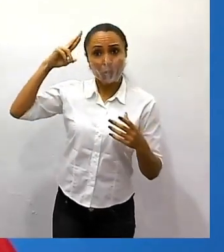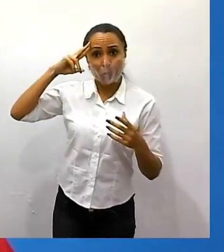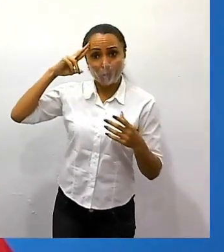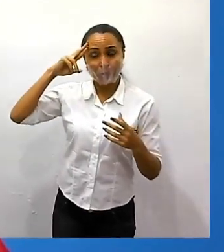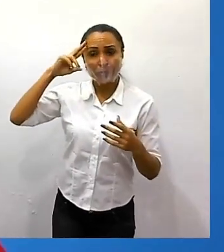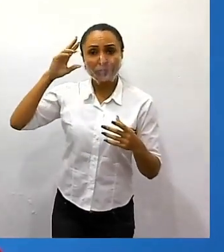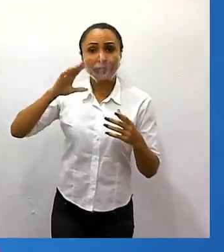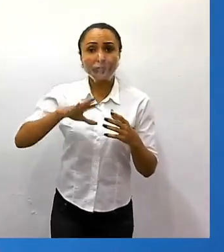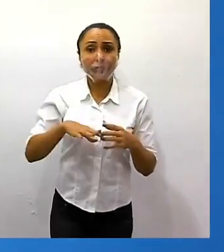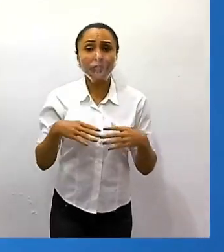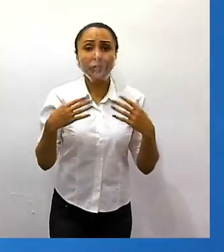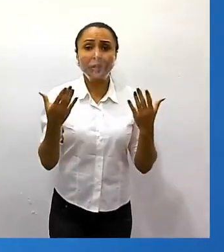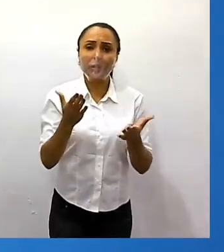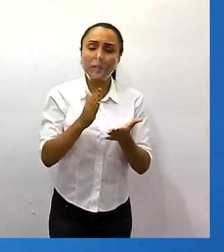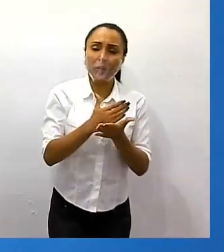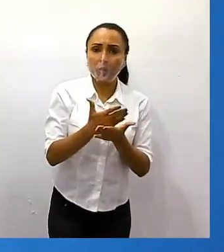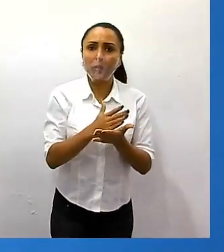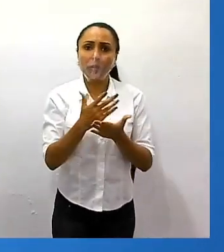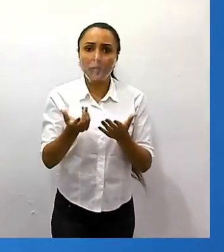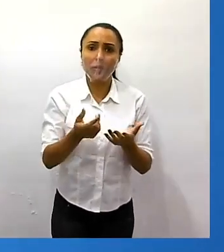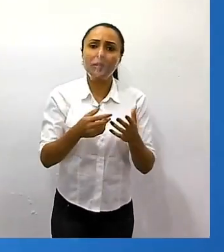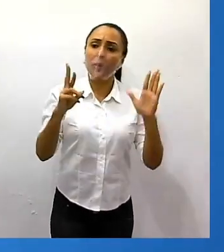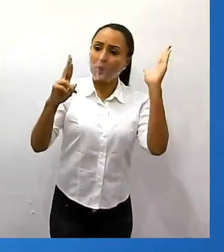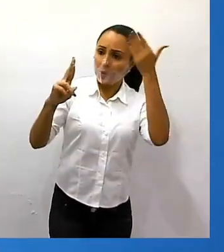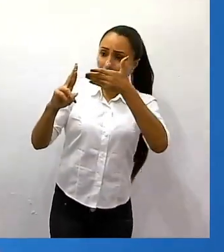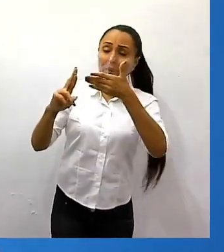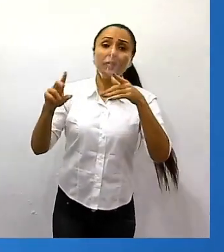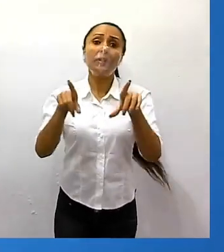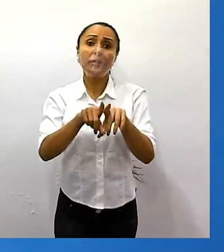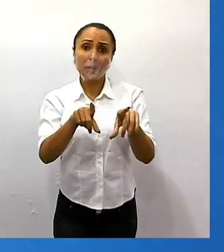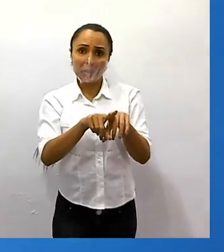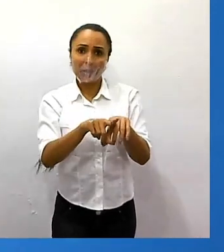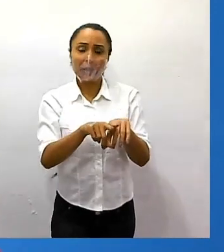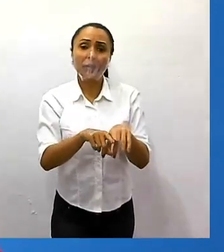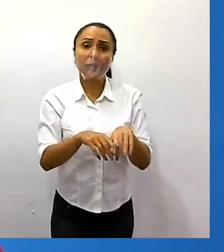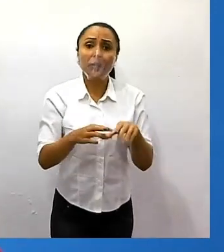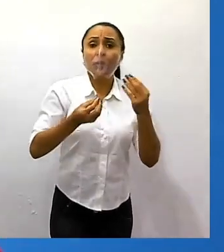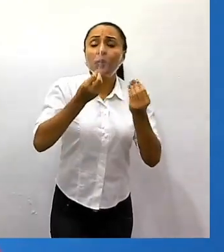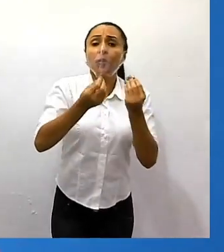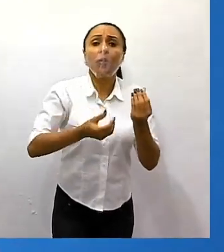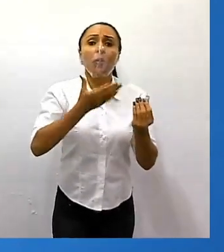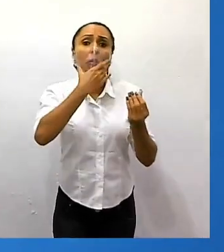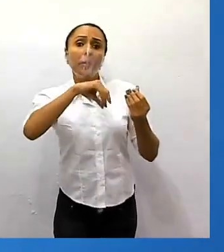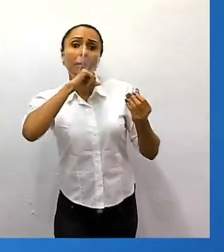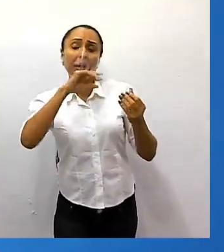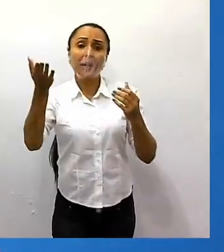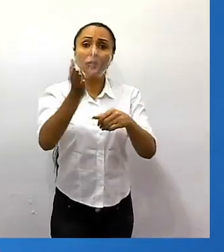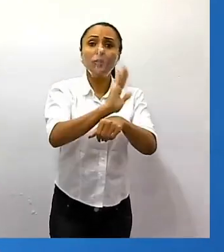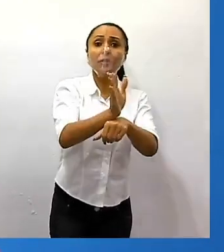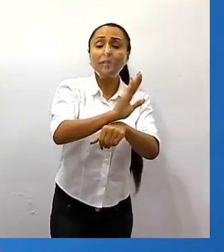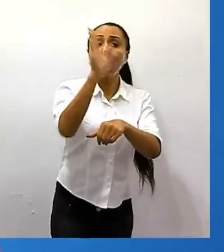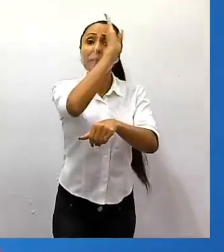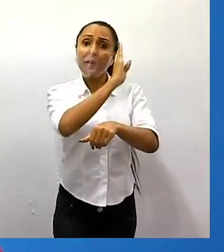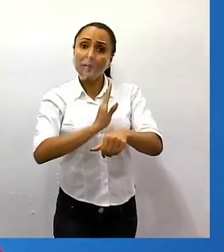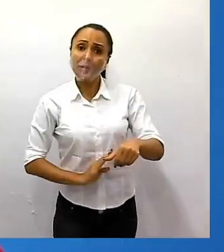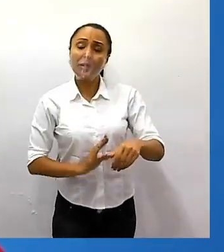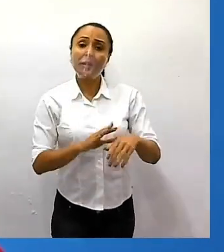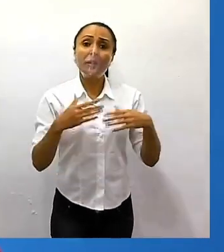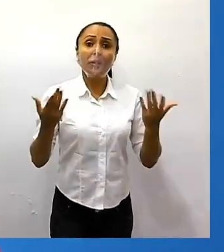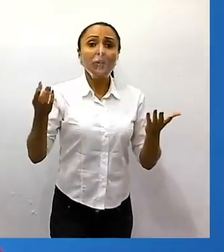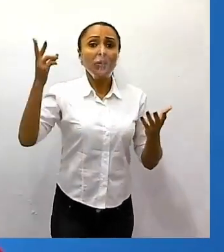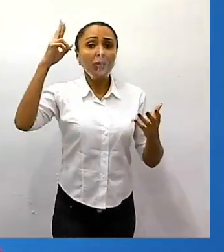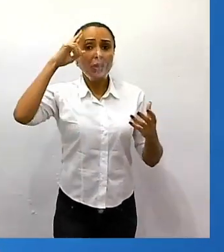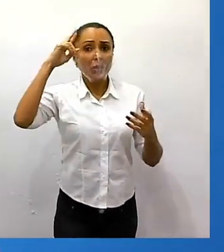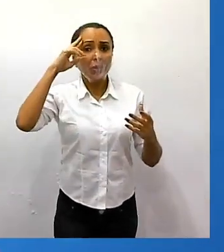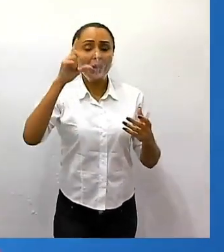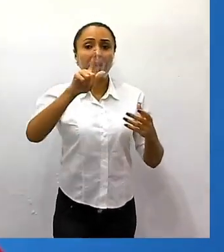E muitas vezes vocês podem encontrar referência também, ele como o pai do cinema brasileiro, que é o grande diretor